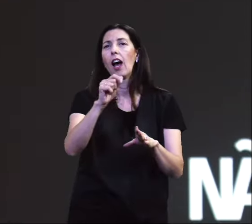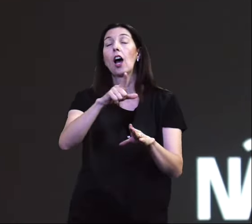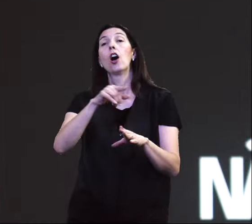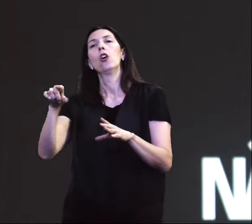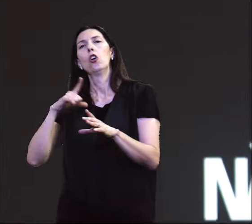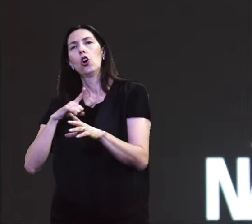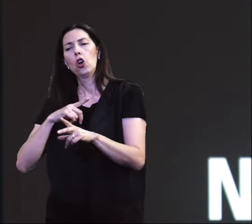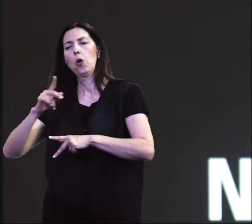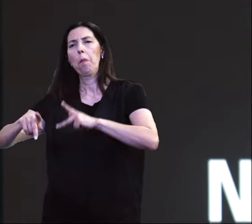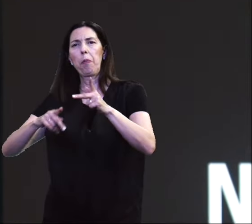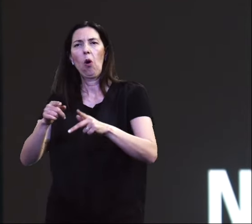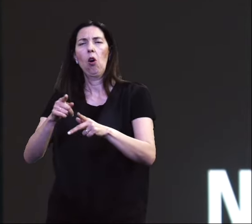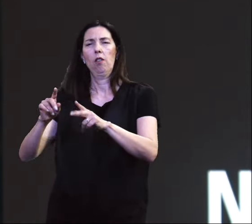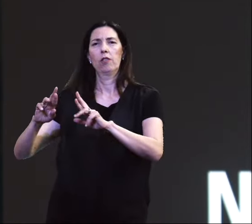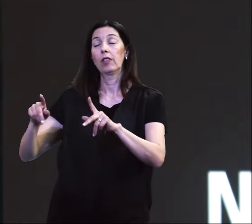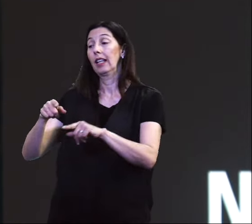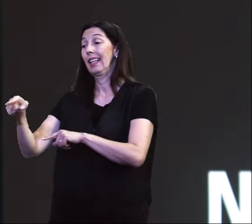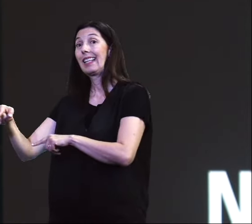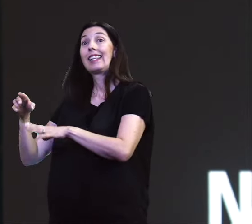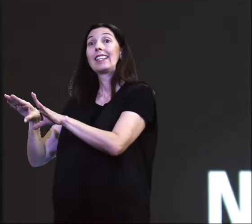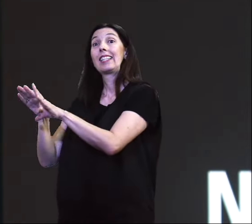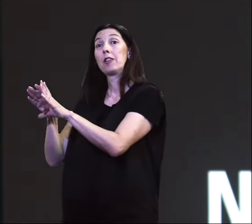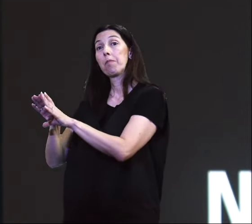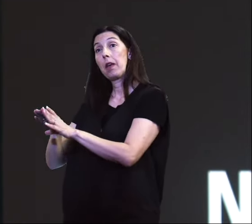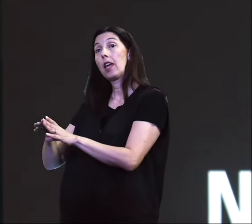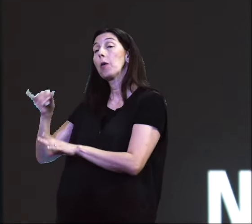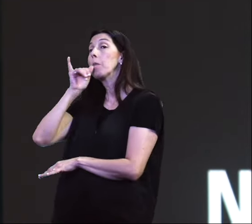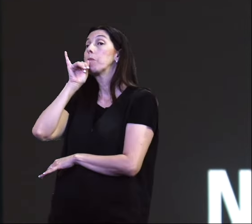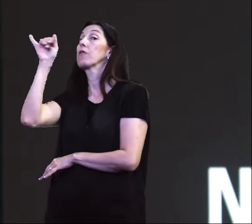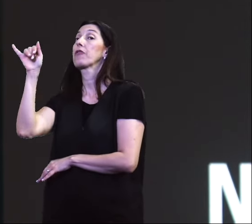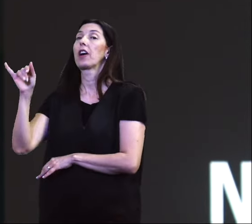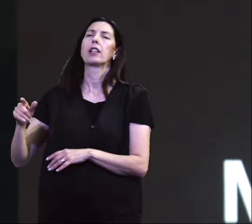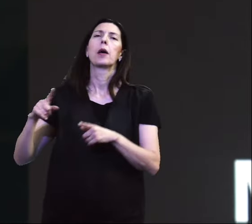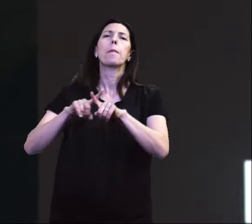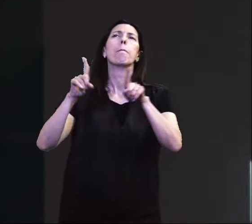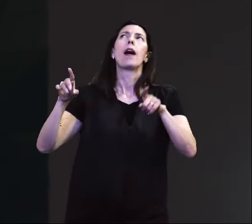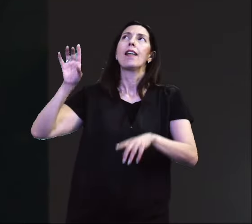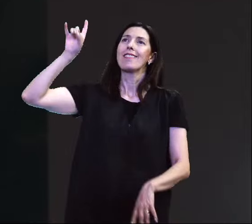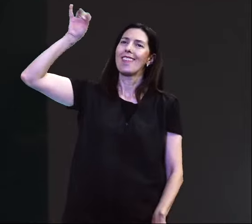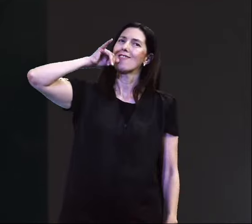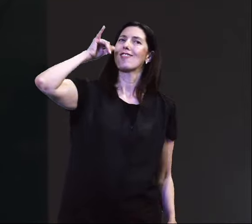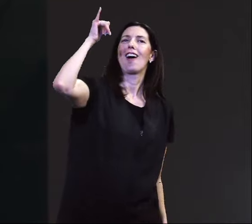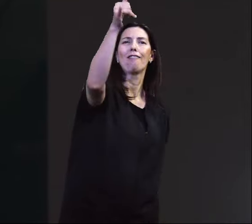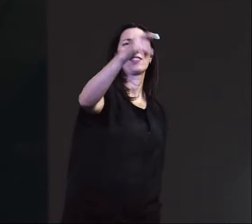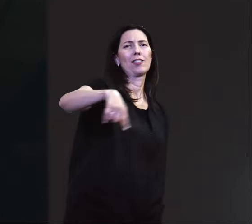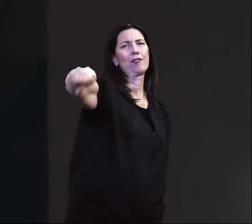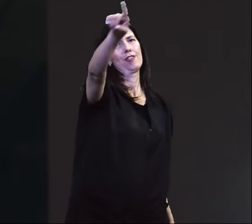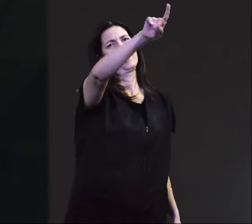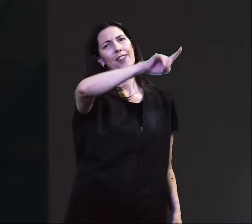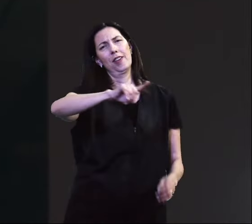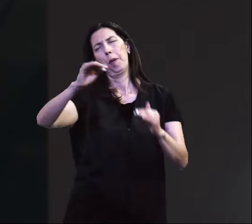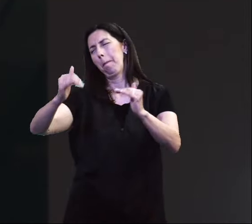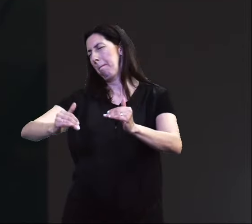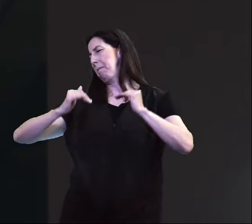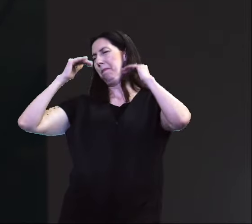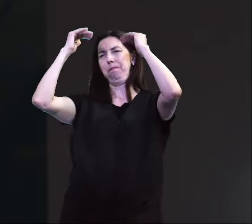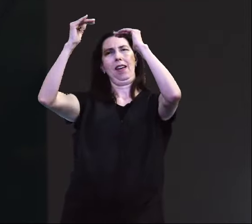dizer: Ele fará coisas maiores na sua vida. Algo